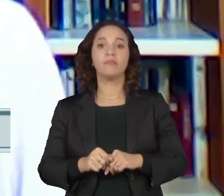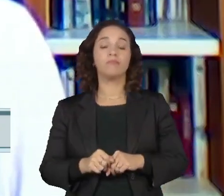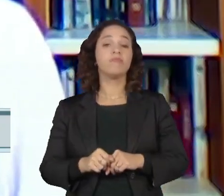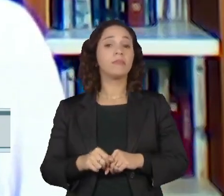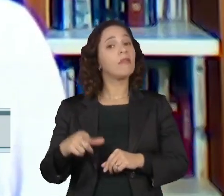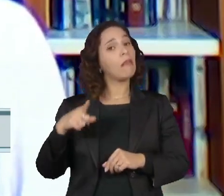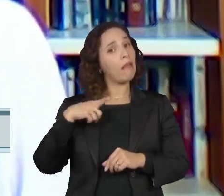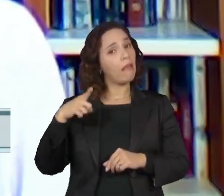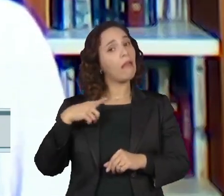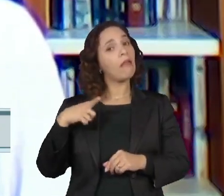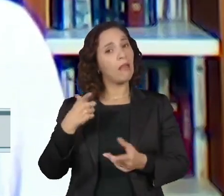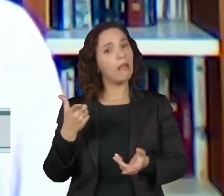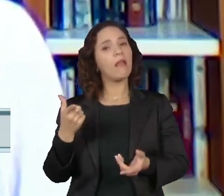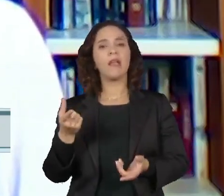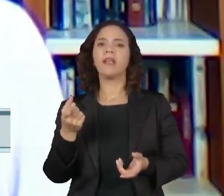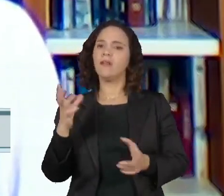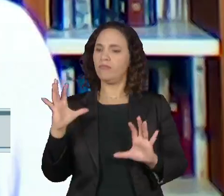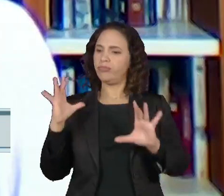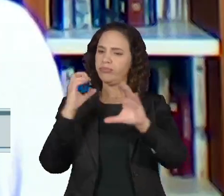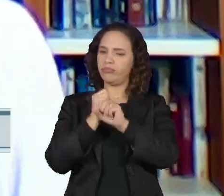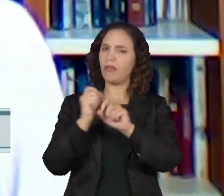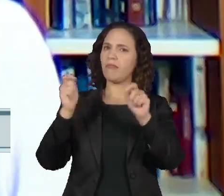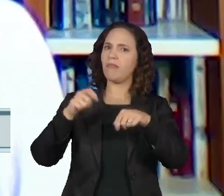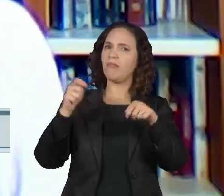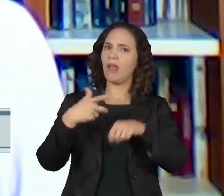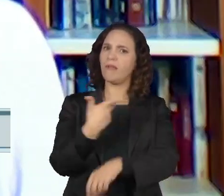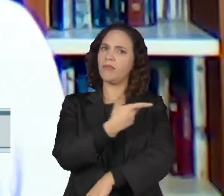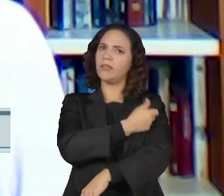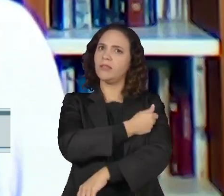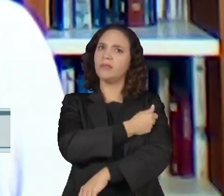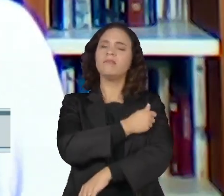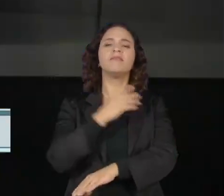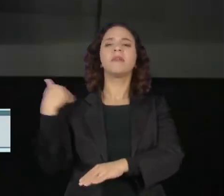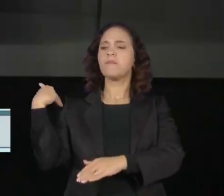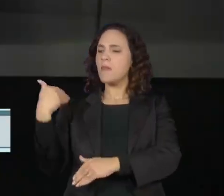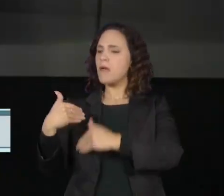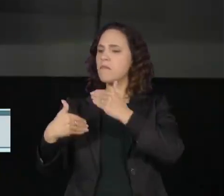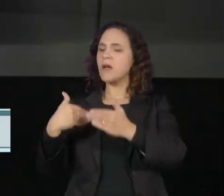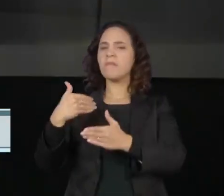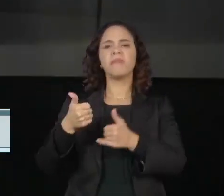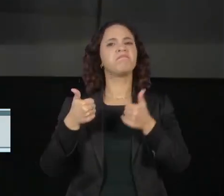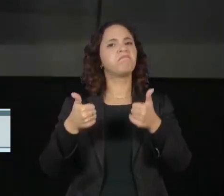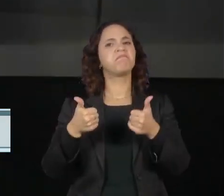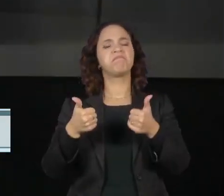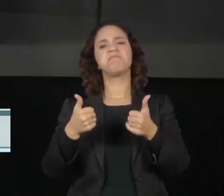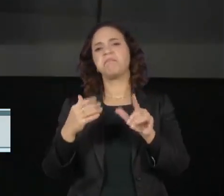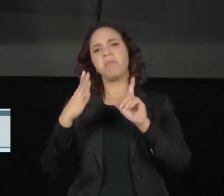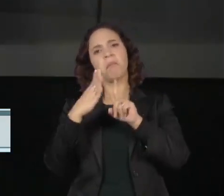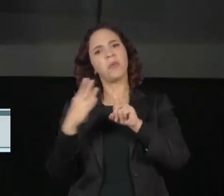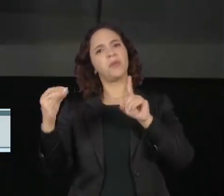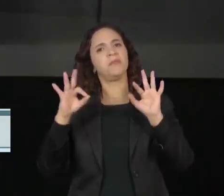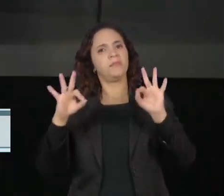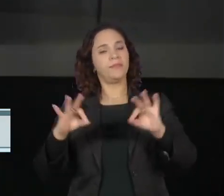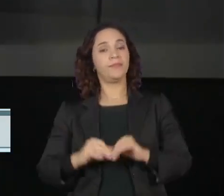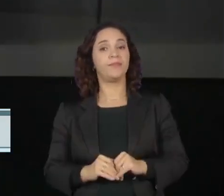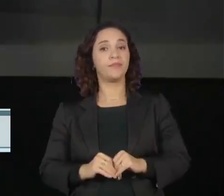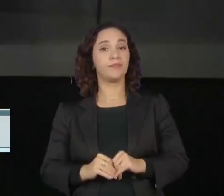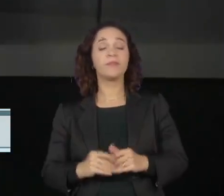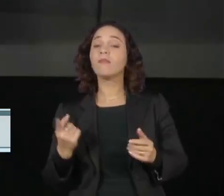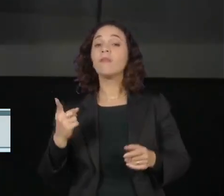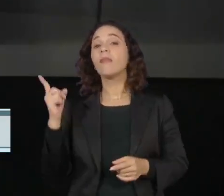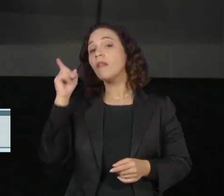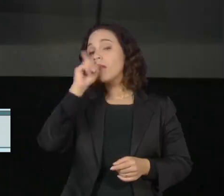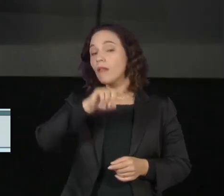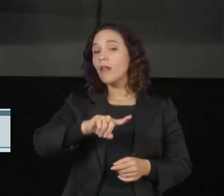grande de vacinas, e isso sempre funcionou. É um exemplo. O único problema